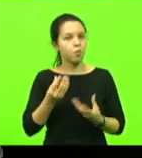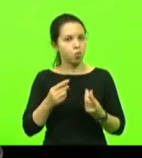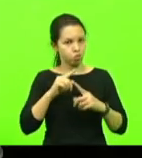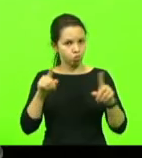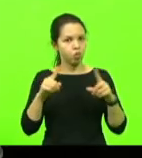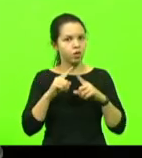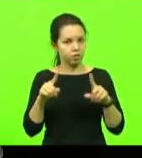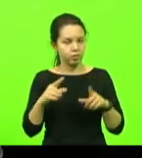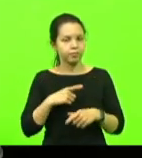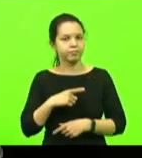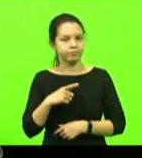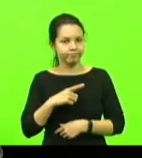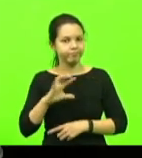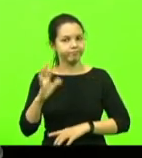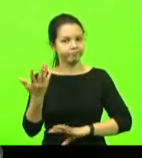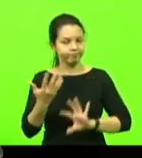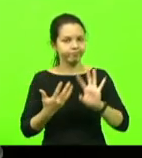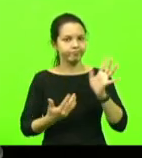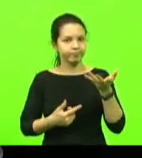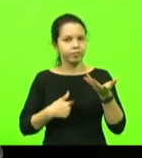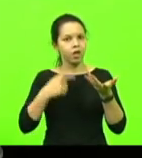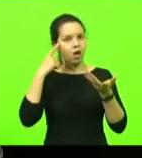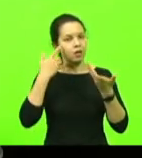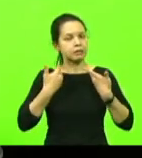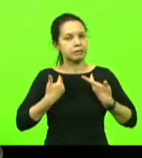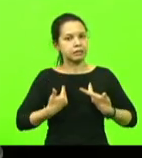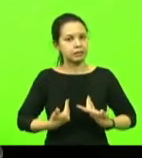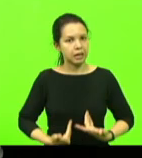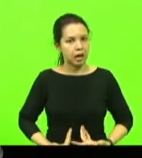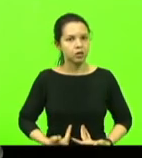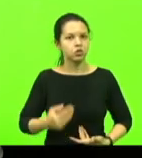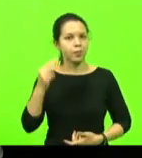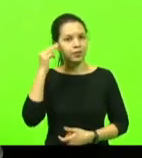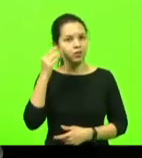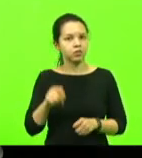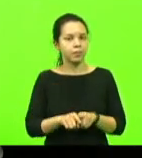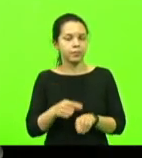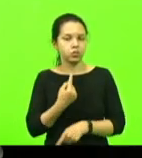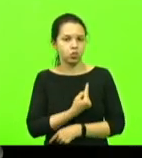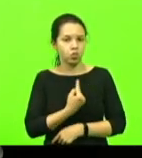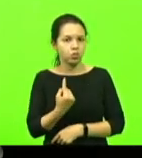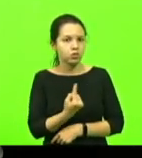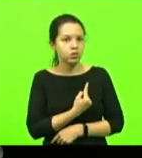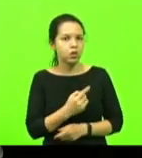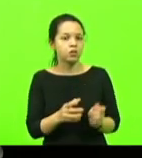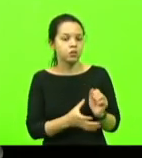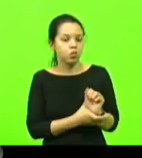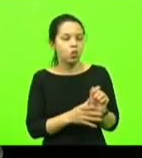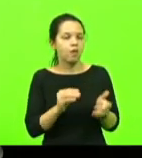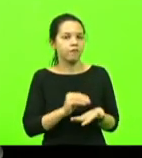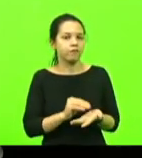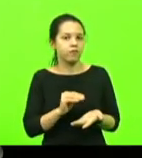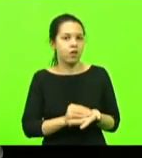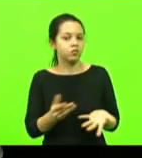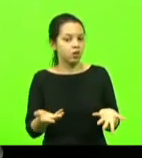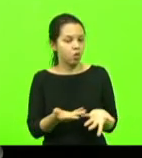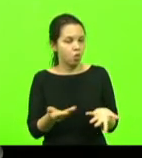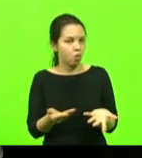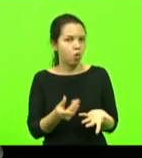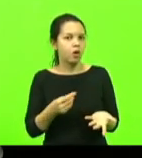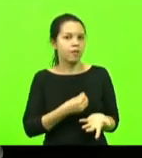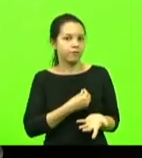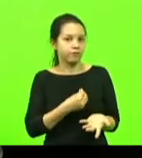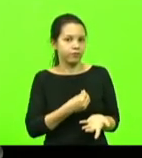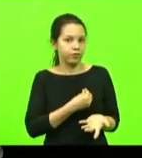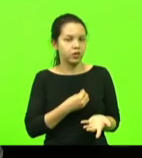e atingem o esgotamento mental, a solidão e, de modo geral, a insegurança, como aspectos que agora fazem parte da vida